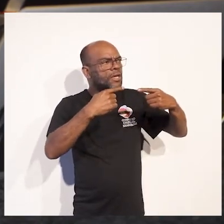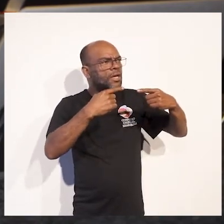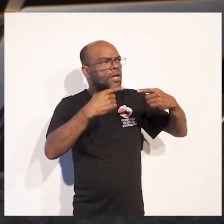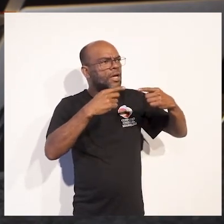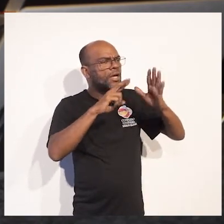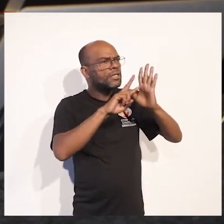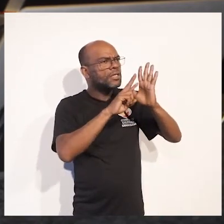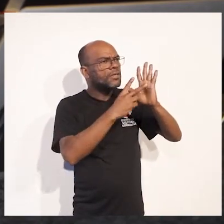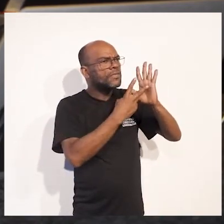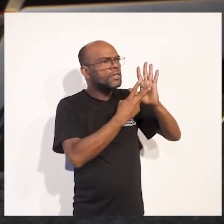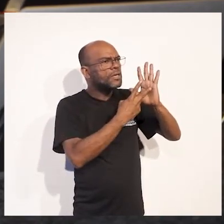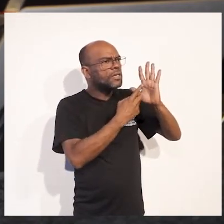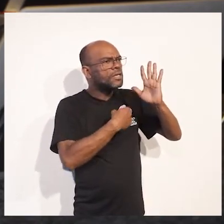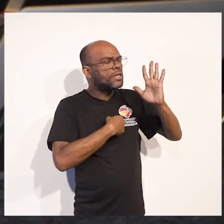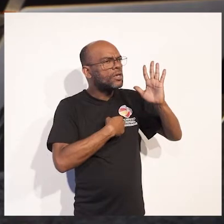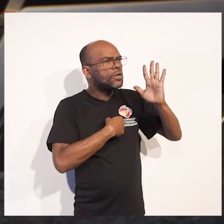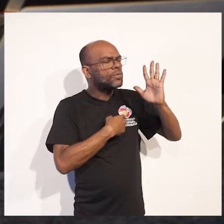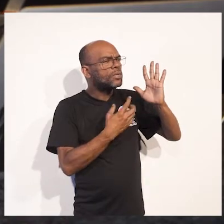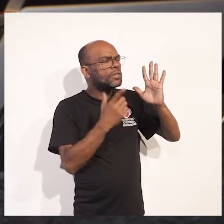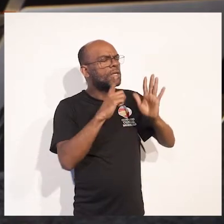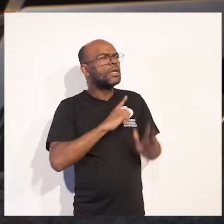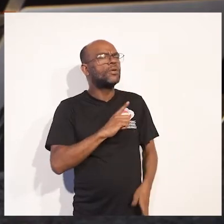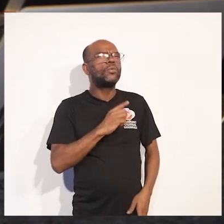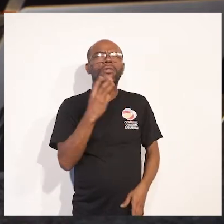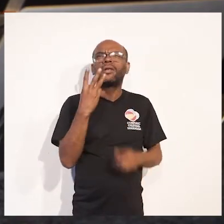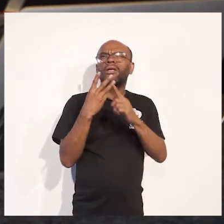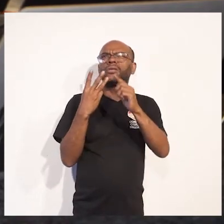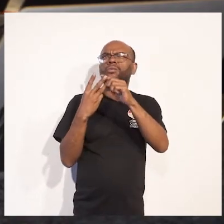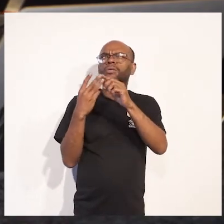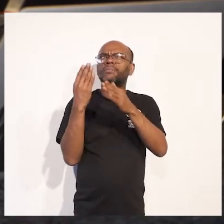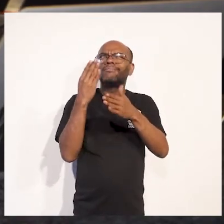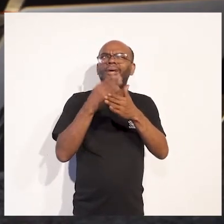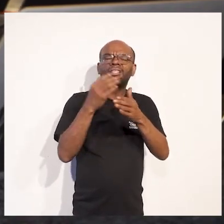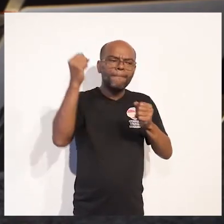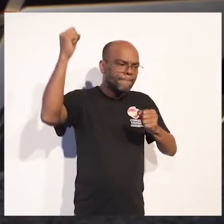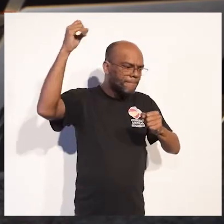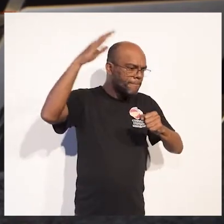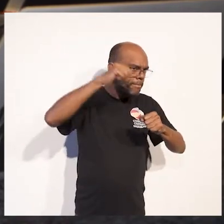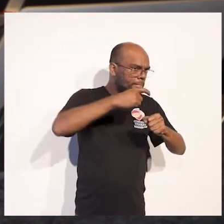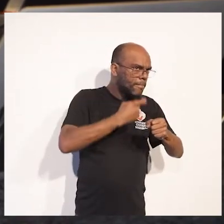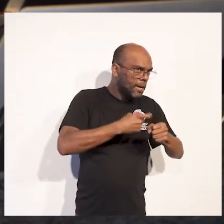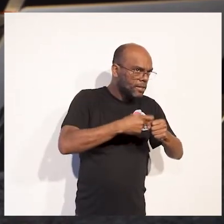luz básicas, que é o vermelho, o azul e o verde, batendo nesse objeto vermelho.